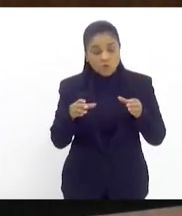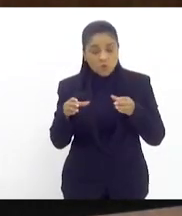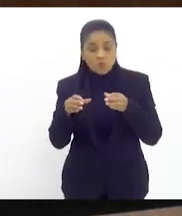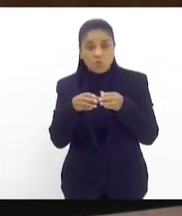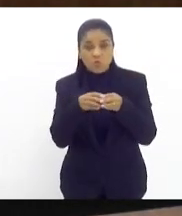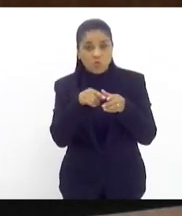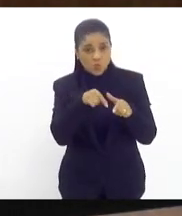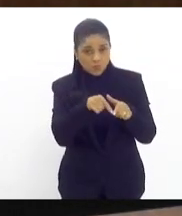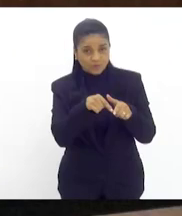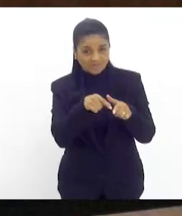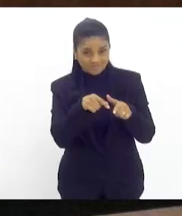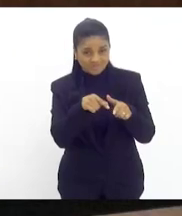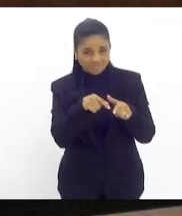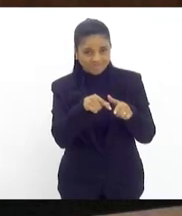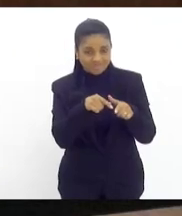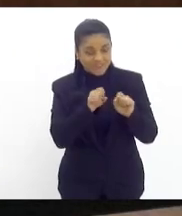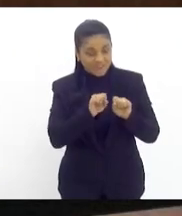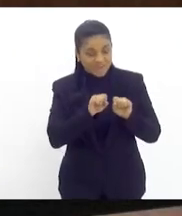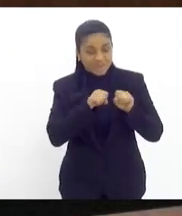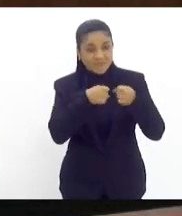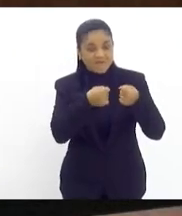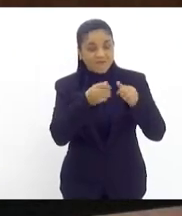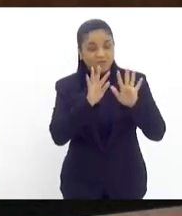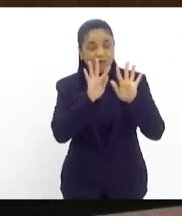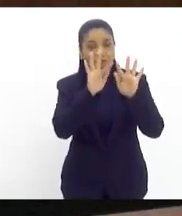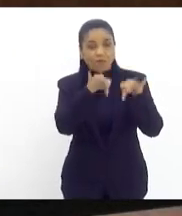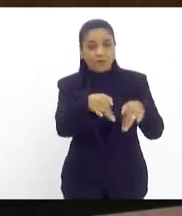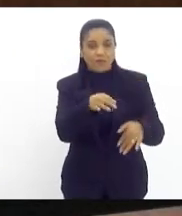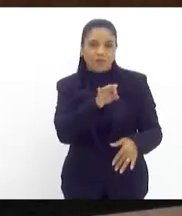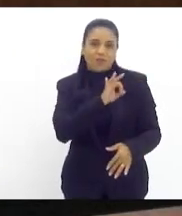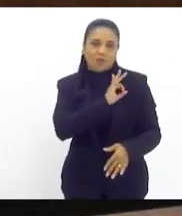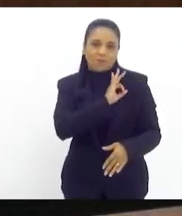defende o fim da polícia militar